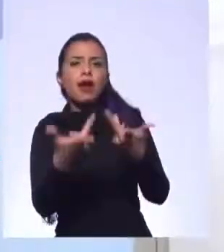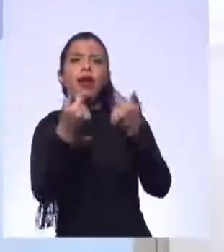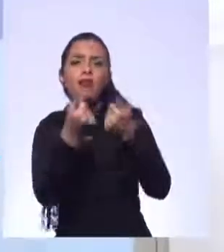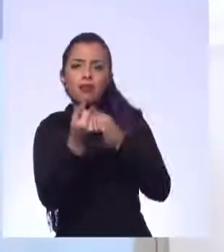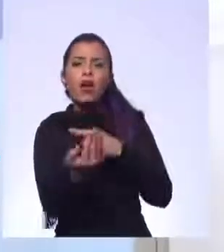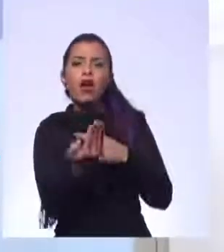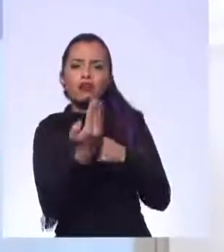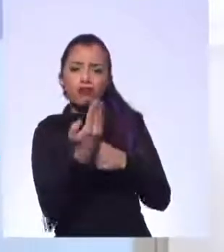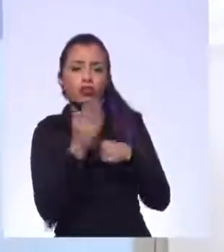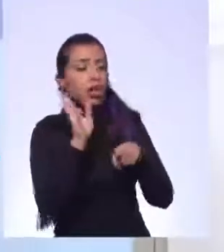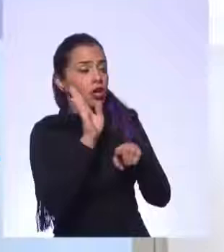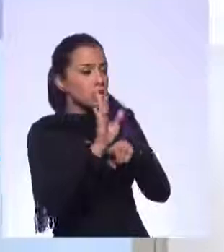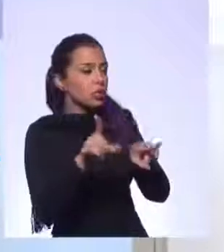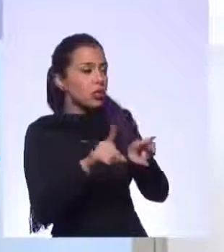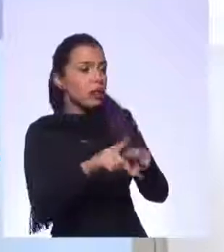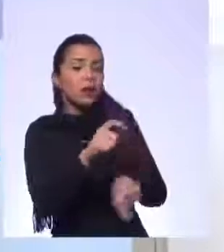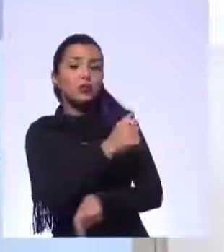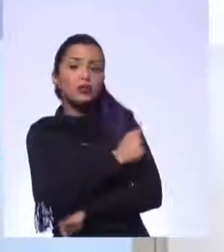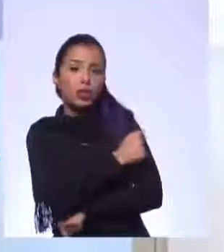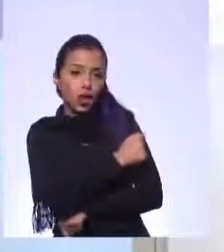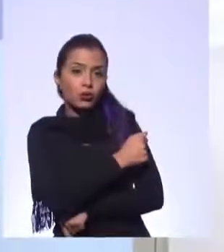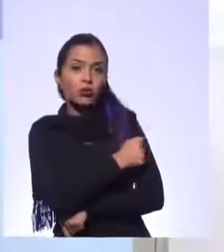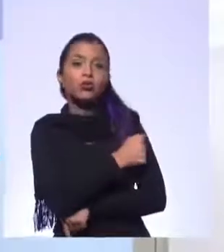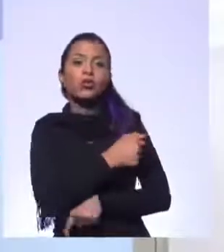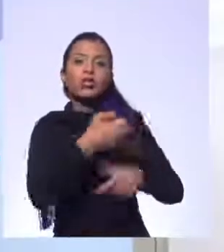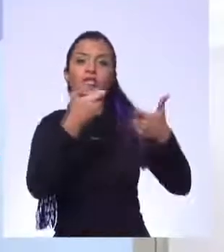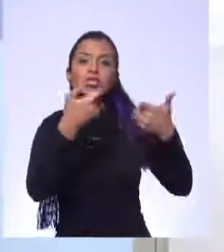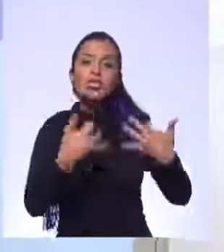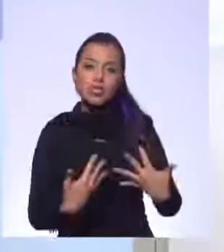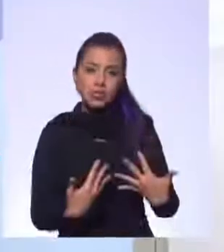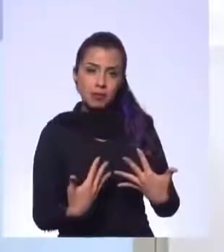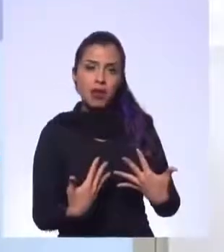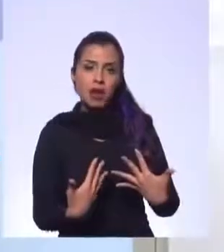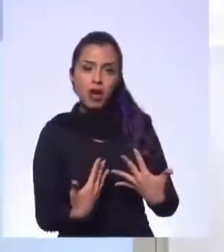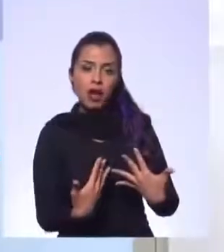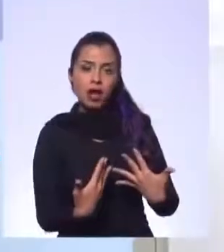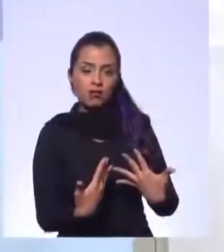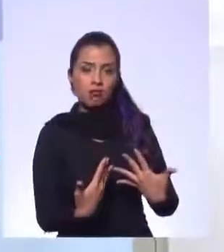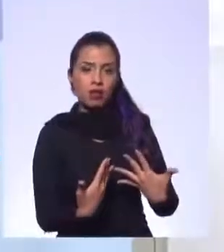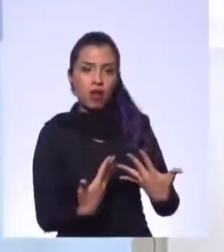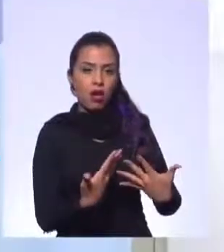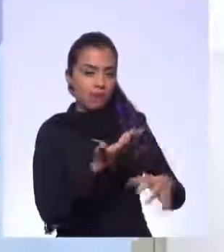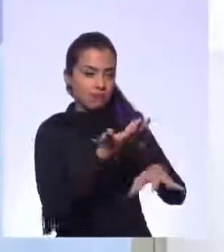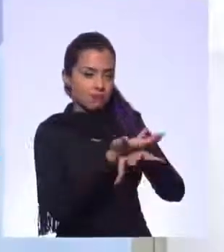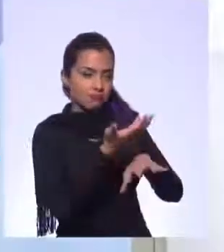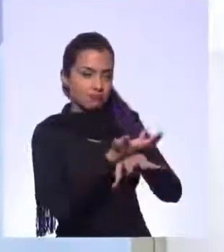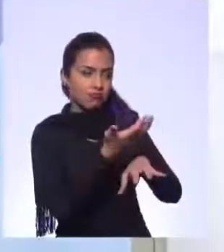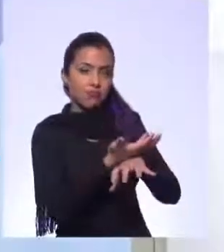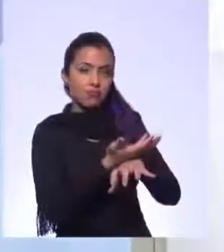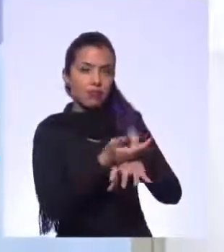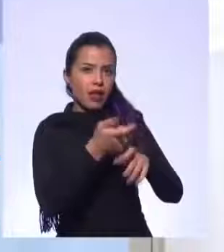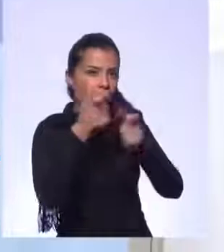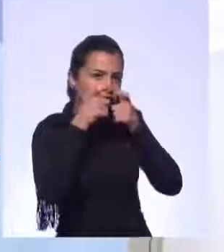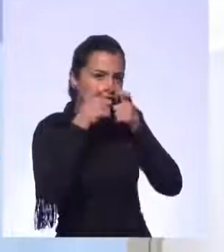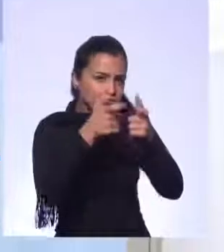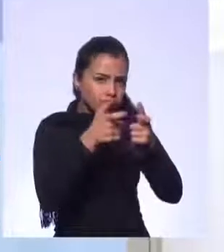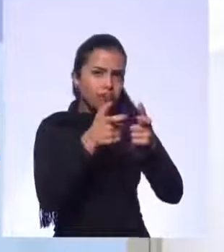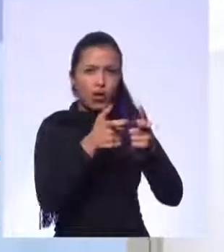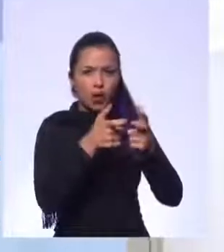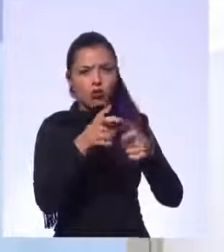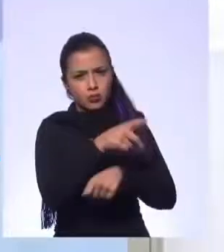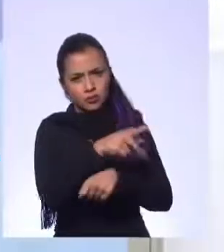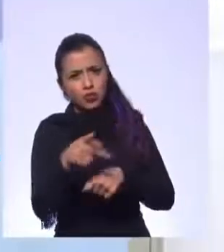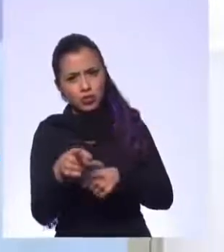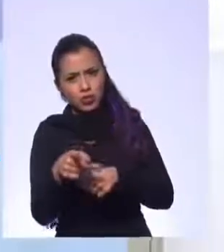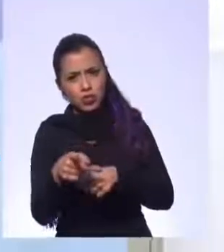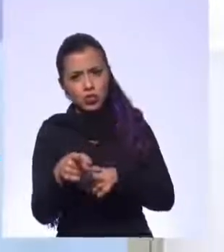ajudando os alunos no chat, explicando a matéria. Pessoal, fica atento com os professores, eles estão dando dicas.